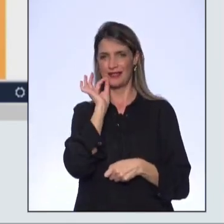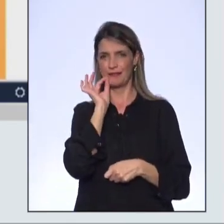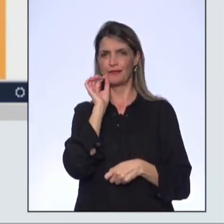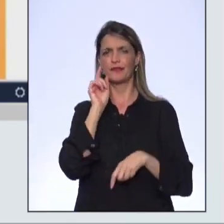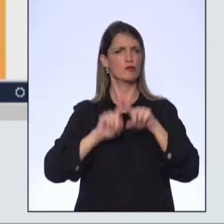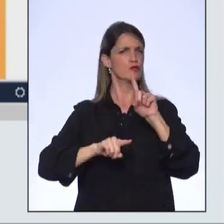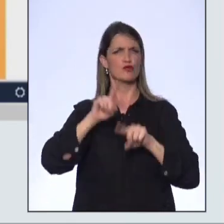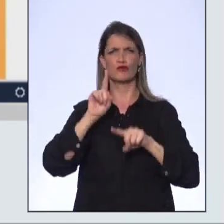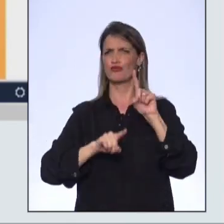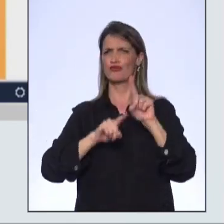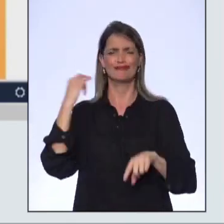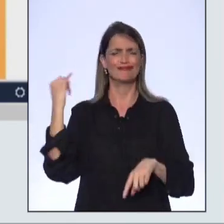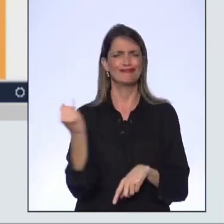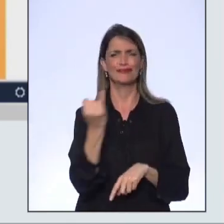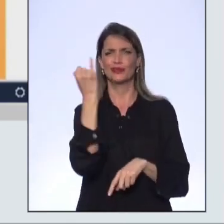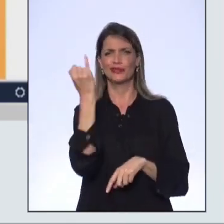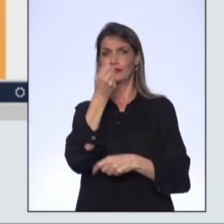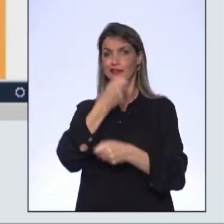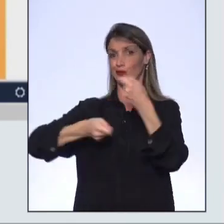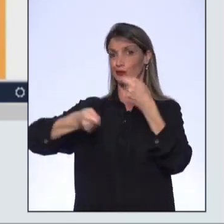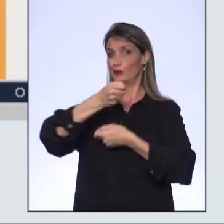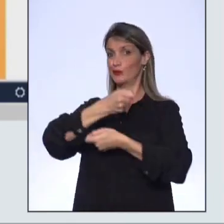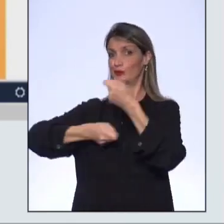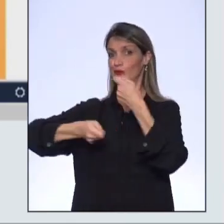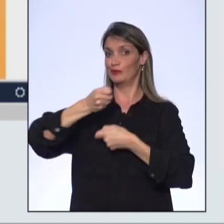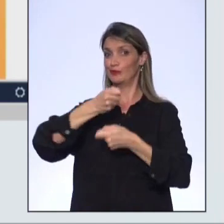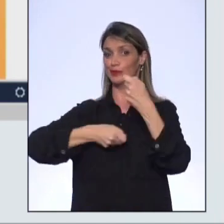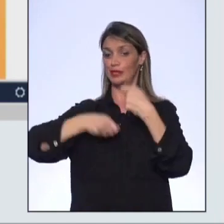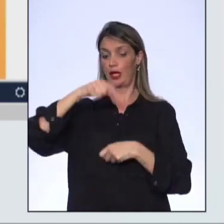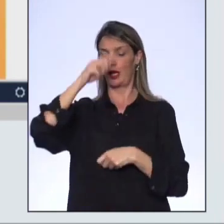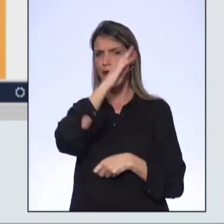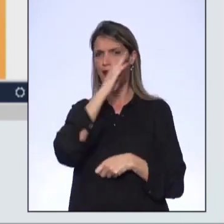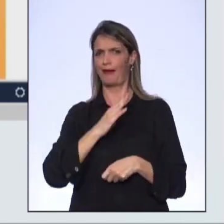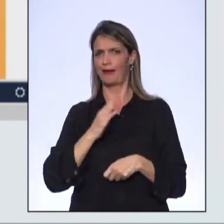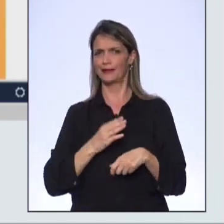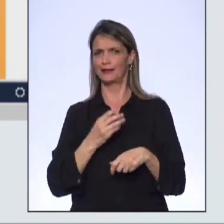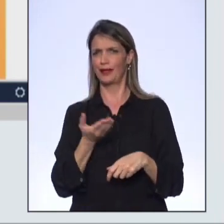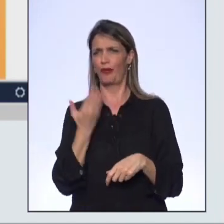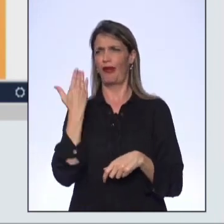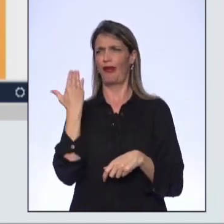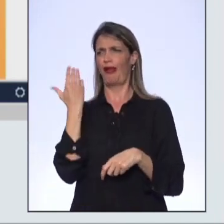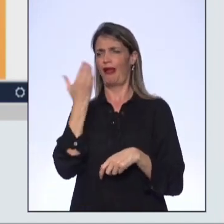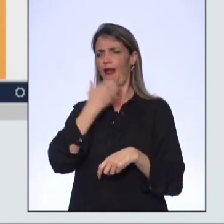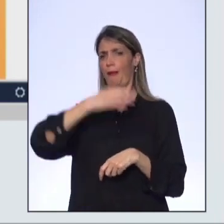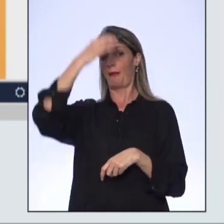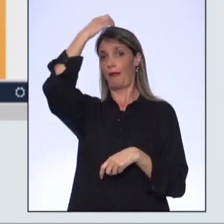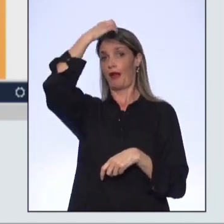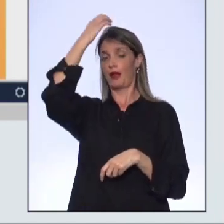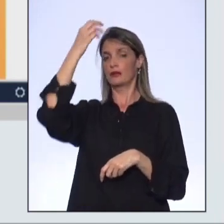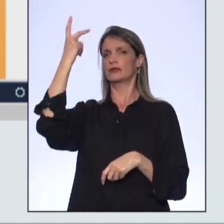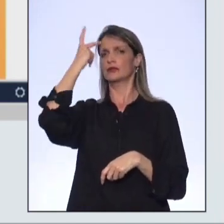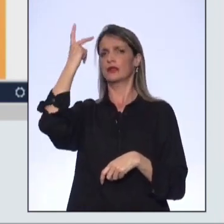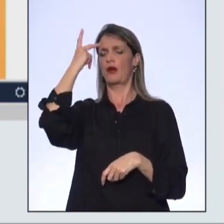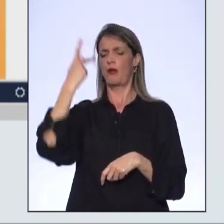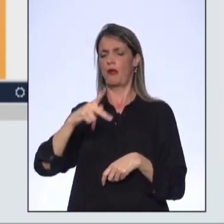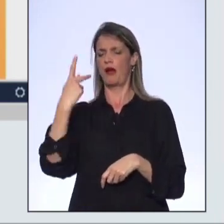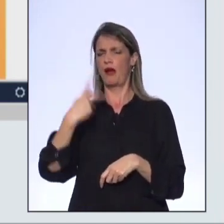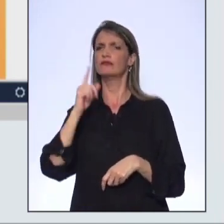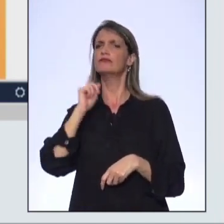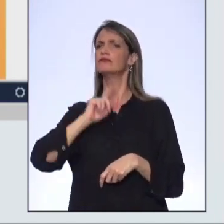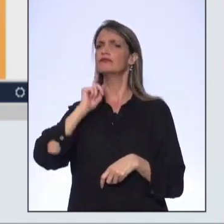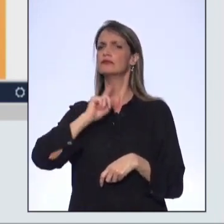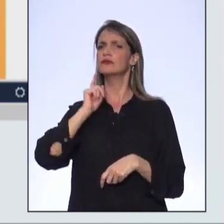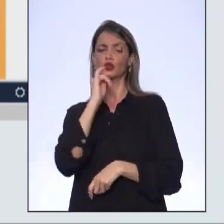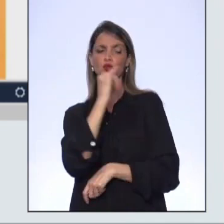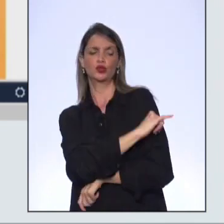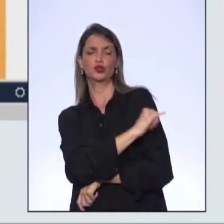produto mais importante da economia nacional desde o tempo do Brasil Império. São Paulo, Minas Gerais e Rio